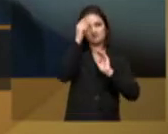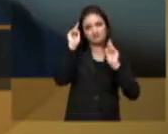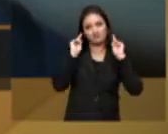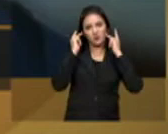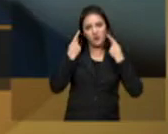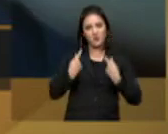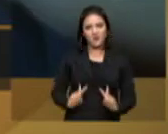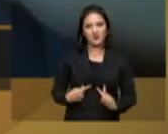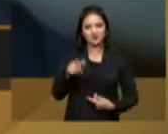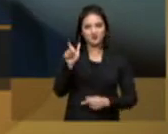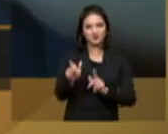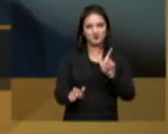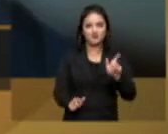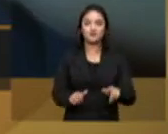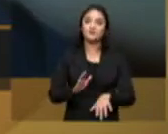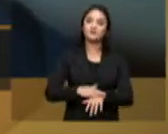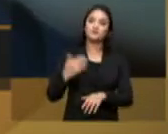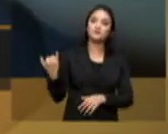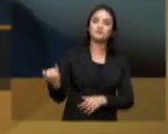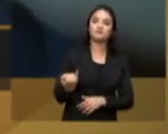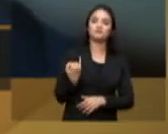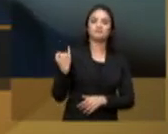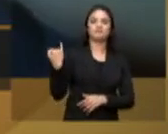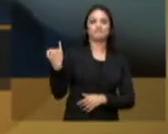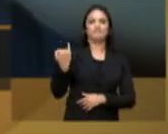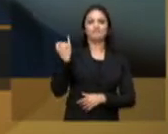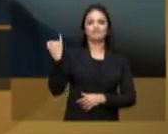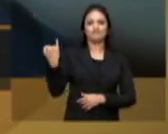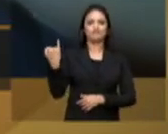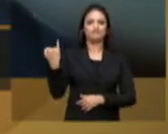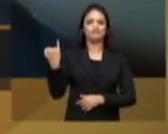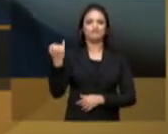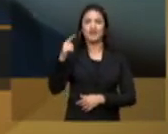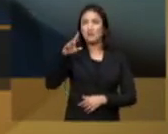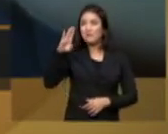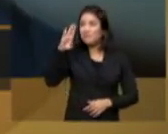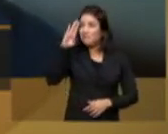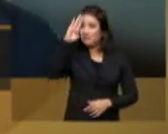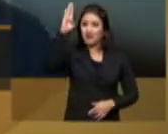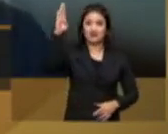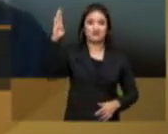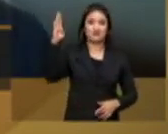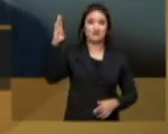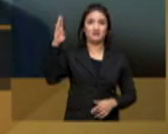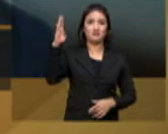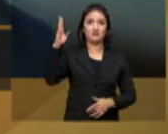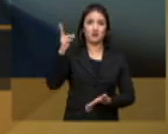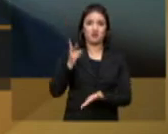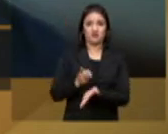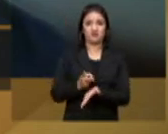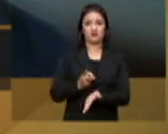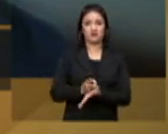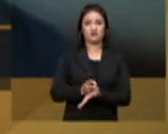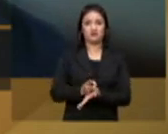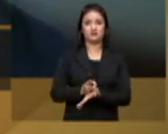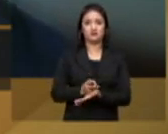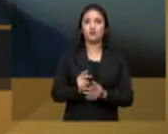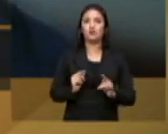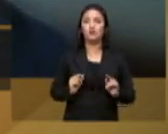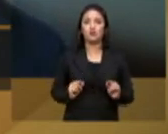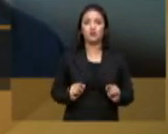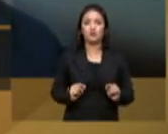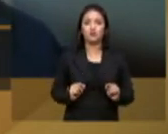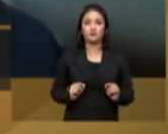o mais importante, é o mais fundamental, é aquilo